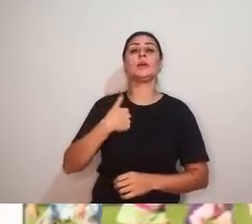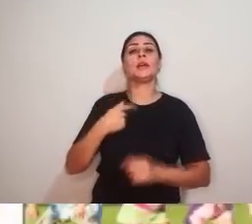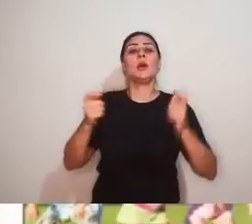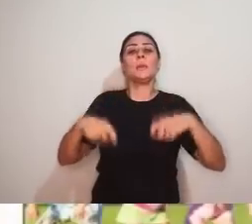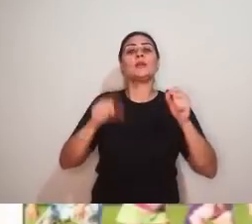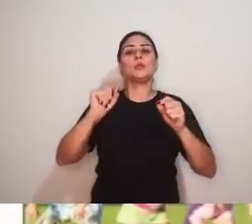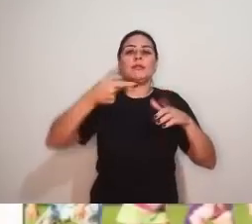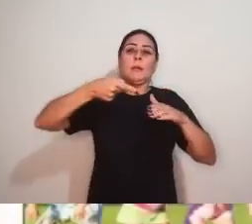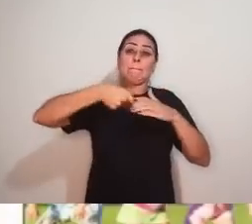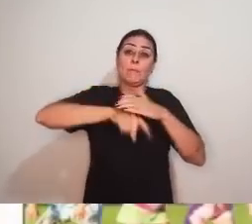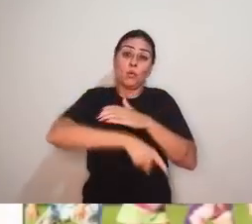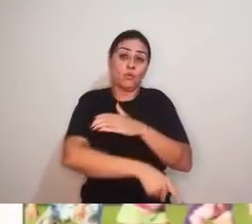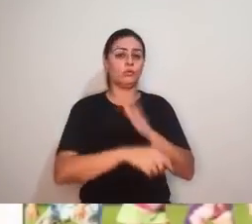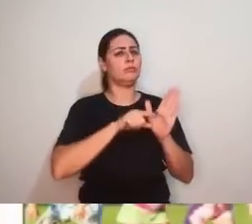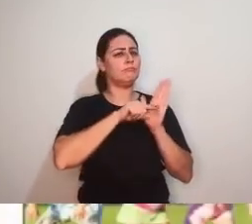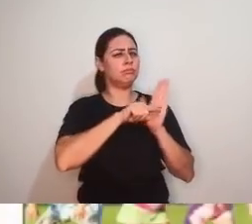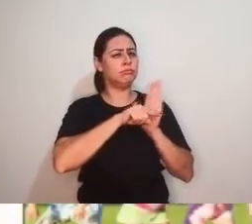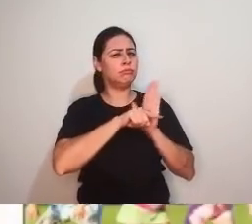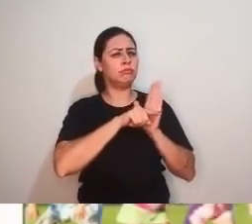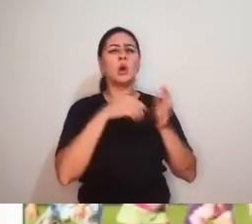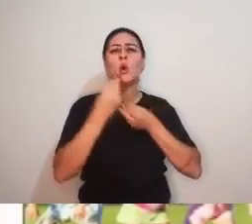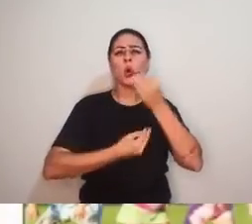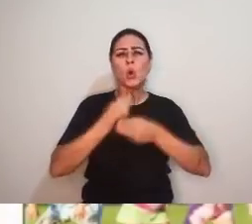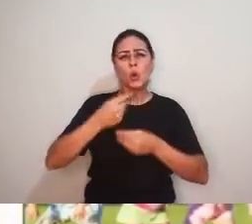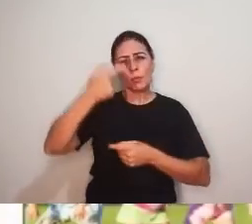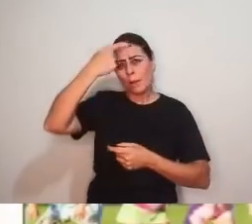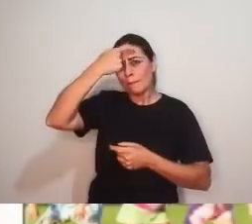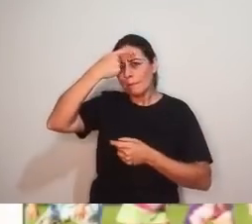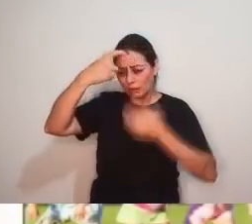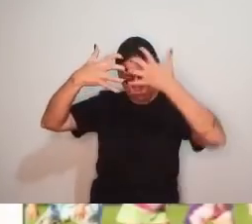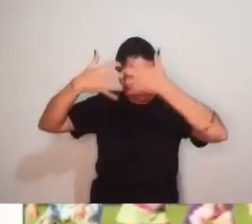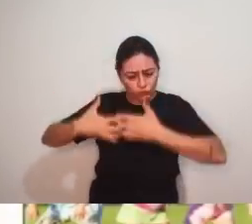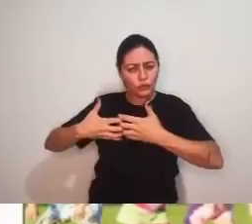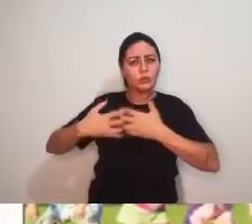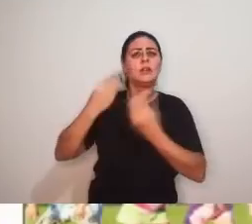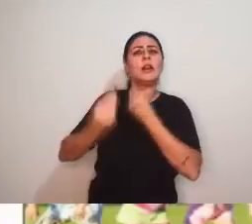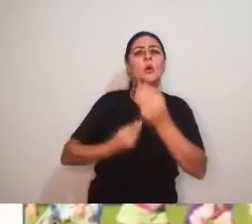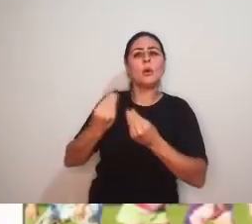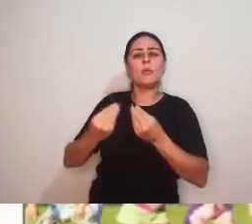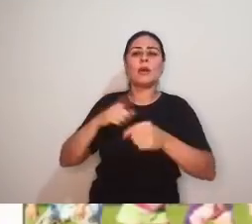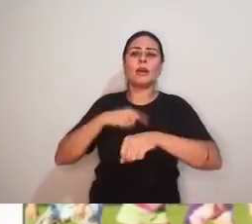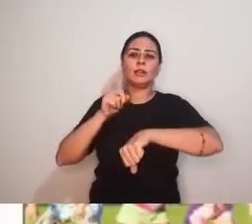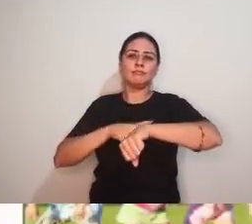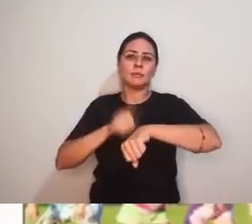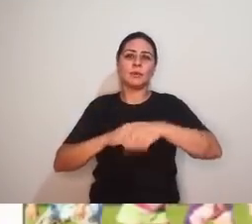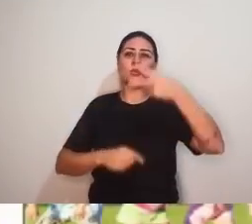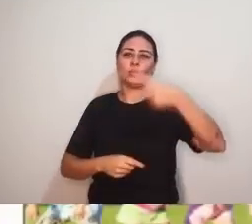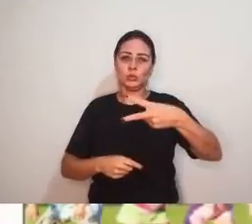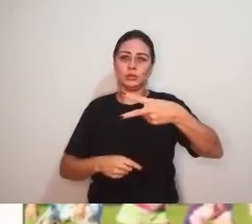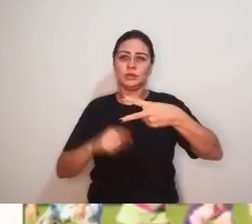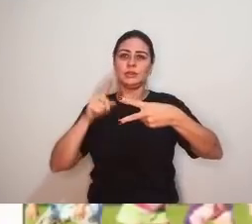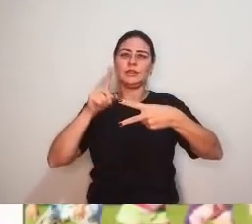Entendendo isso, eu preciso agora fazer um deep dive aqui, um mergulho um pouco mais profundo. Como é que essa mente opera isso? Em dois